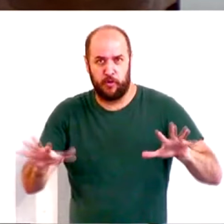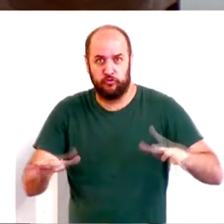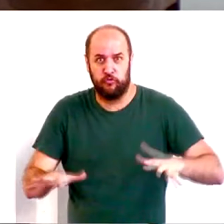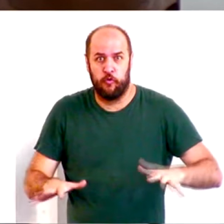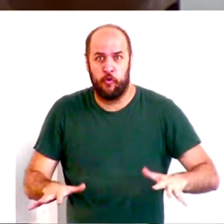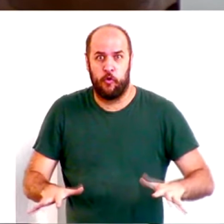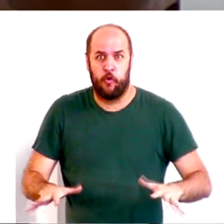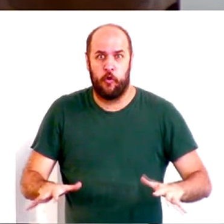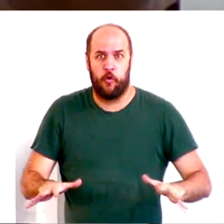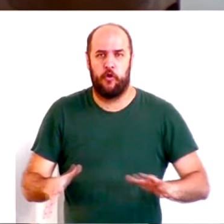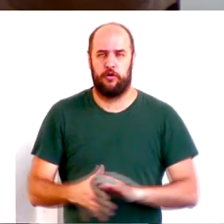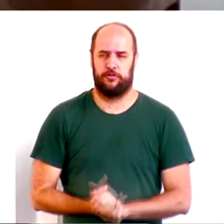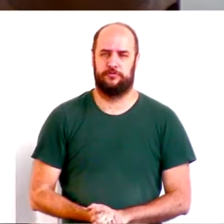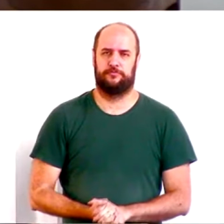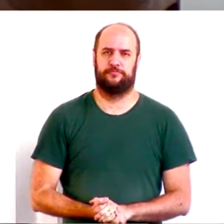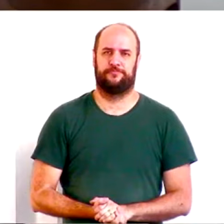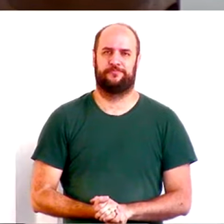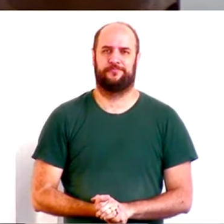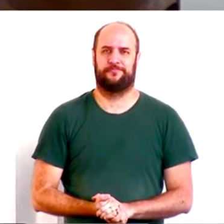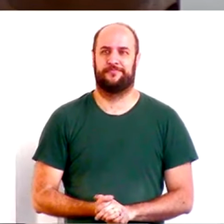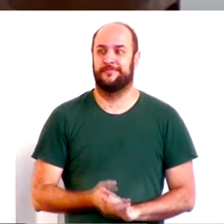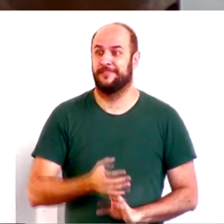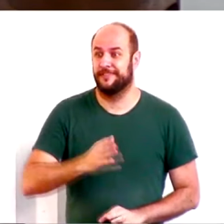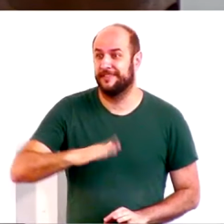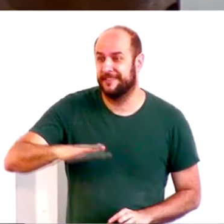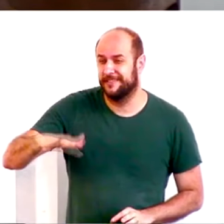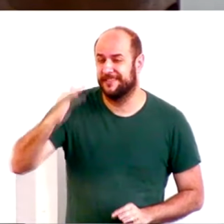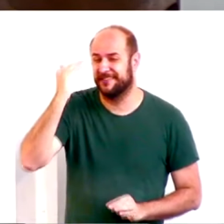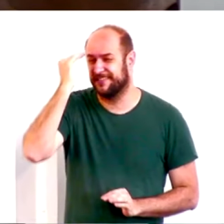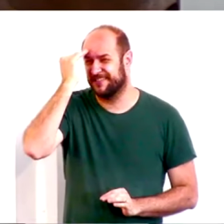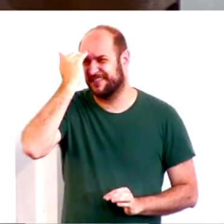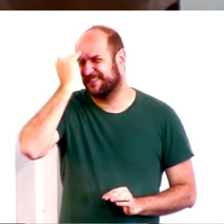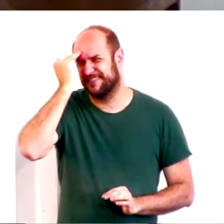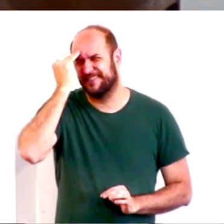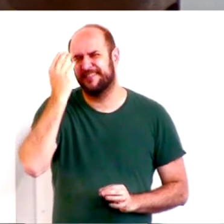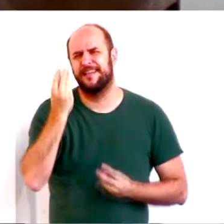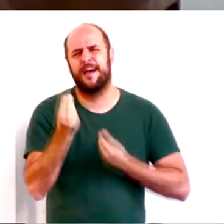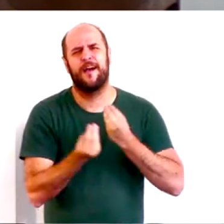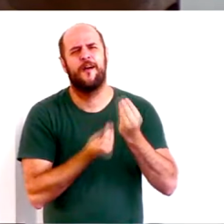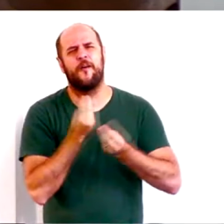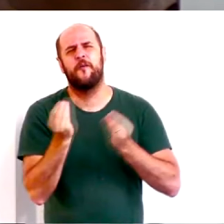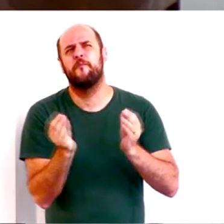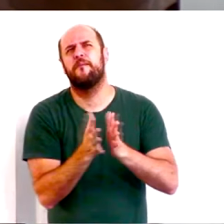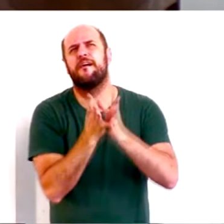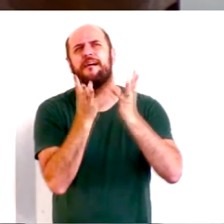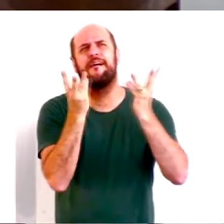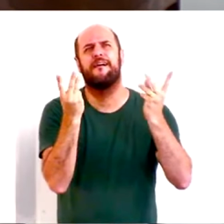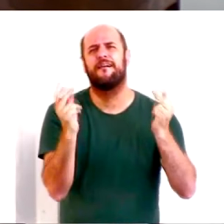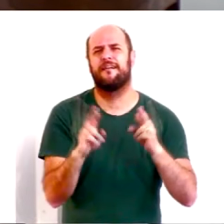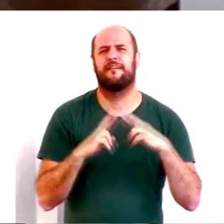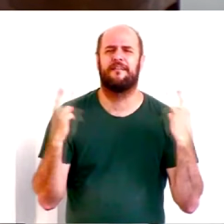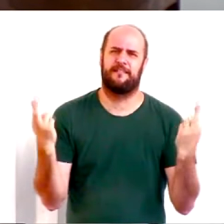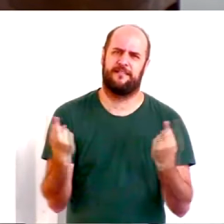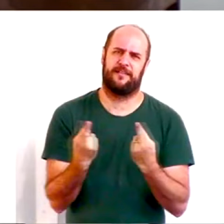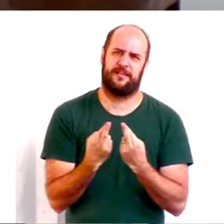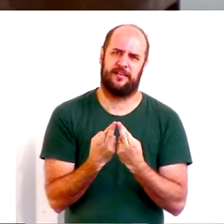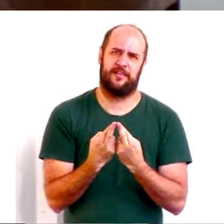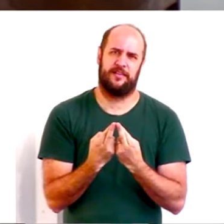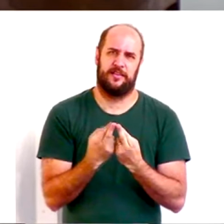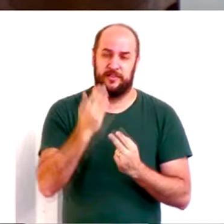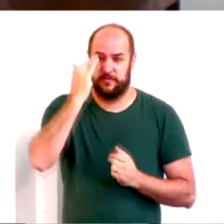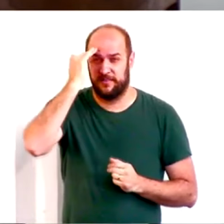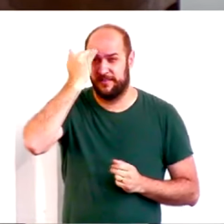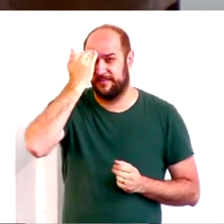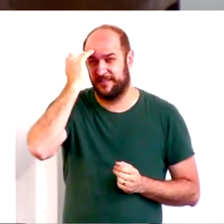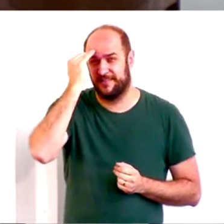tremer Se nossas crianças compreenderem a majestade deste rei compreenderem quem é